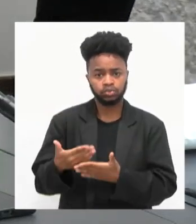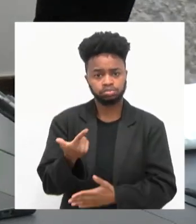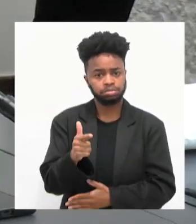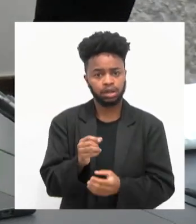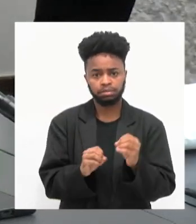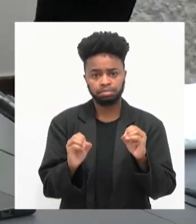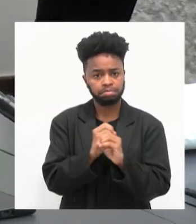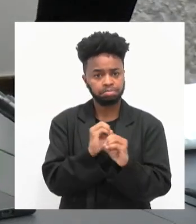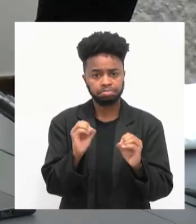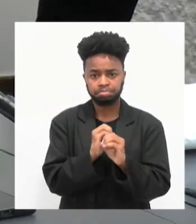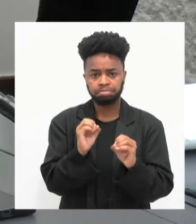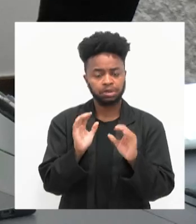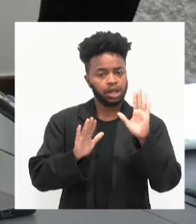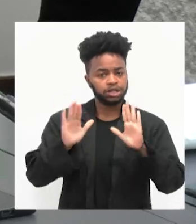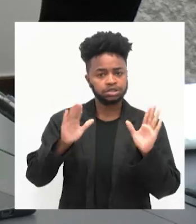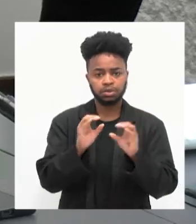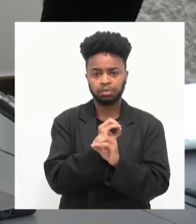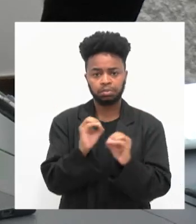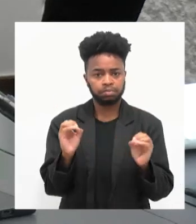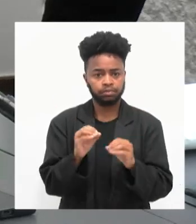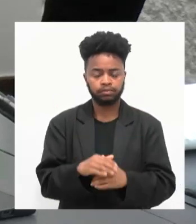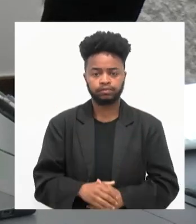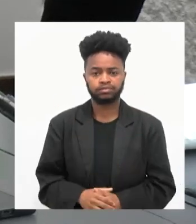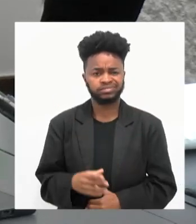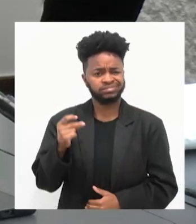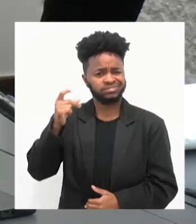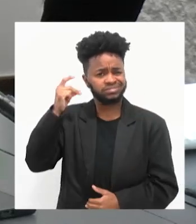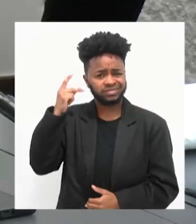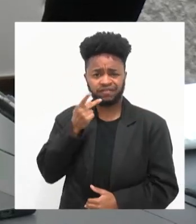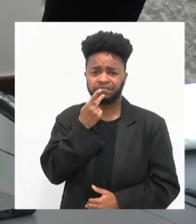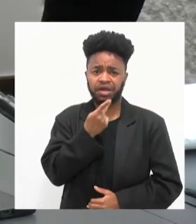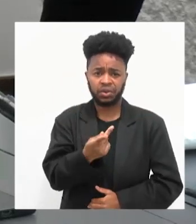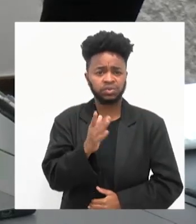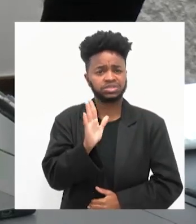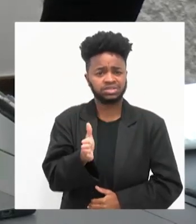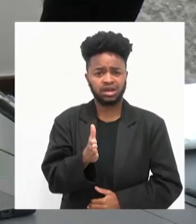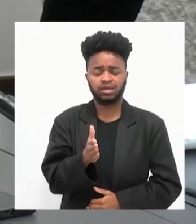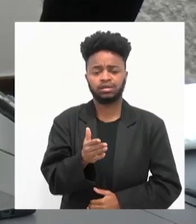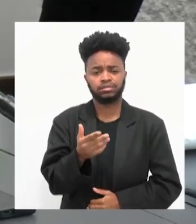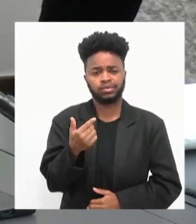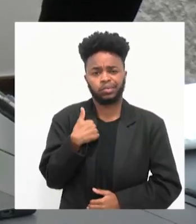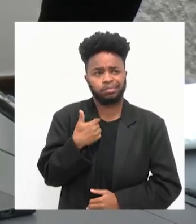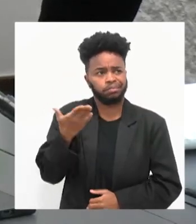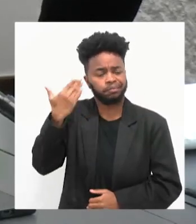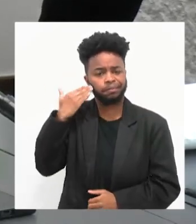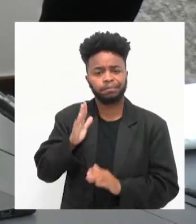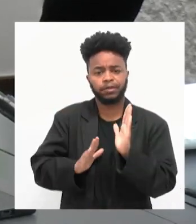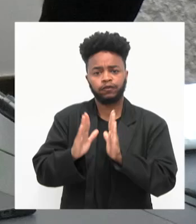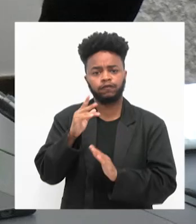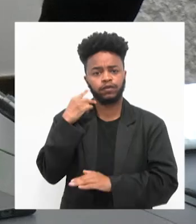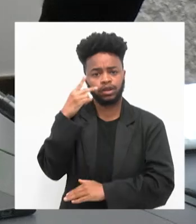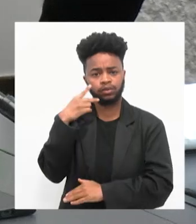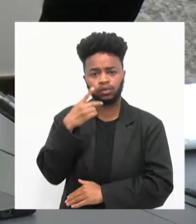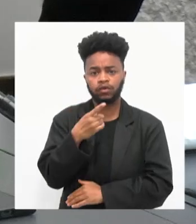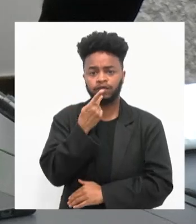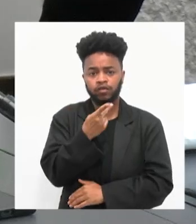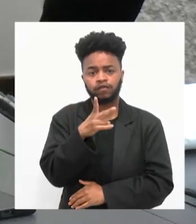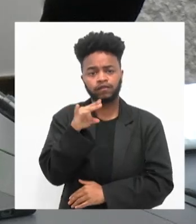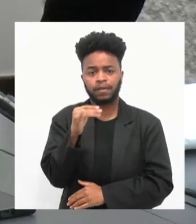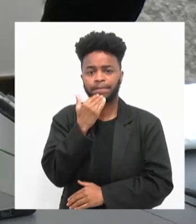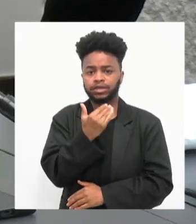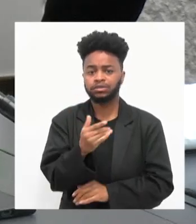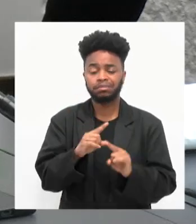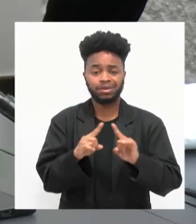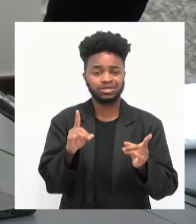Não entrar e licitar. Se fala desde o meu mandato passado, desde o vereador, vamos licitar. Mas o que se vê na realidade